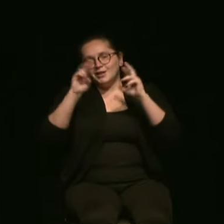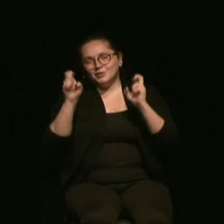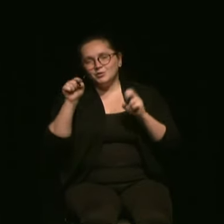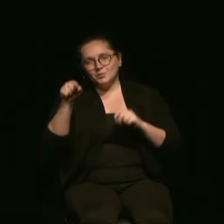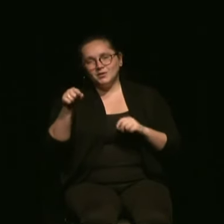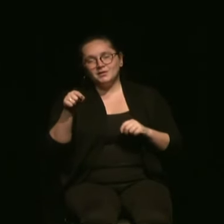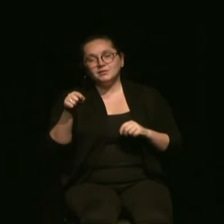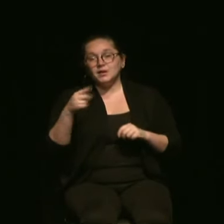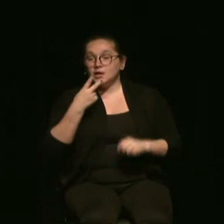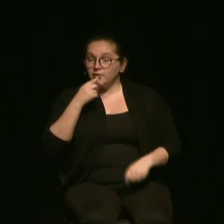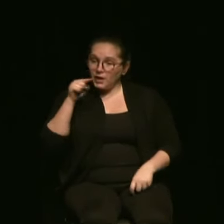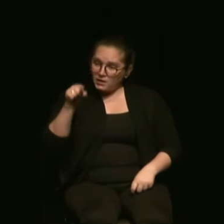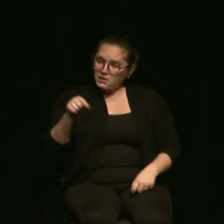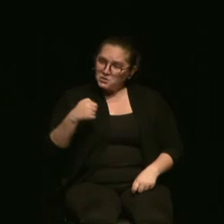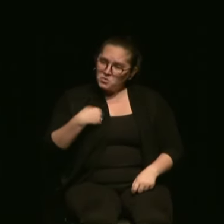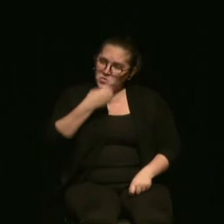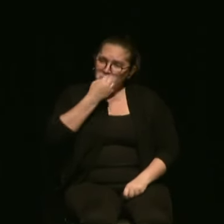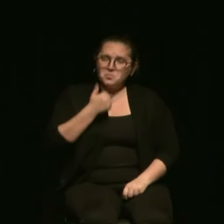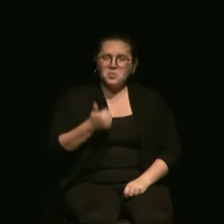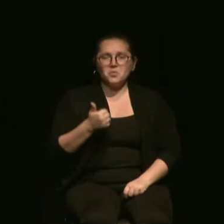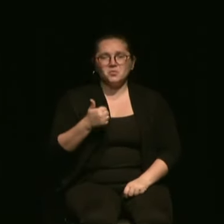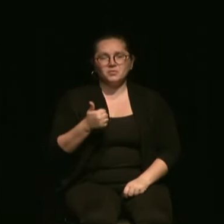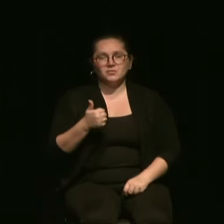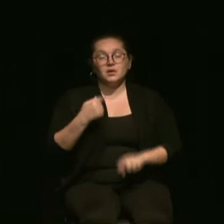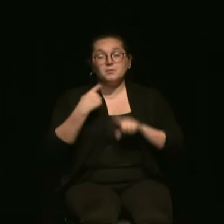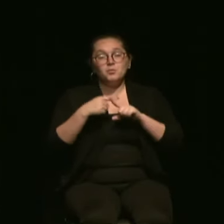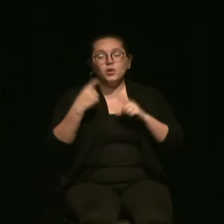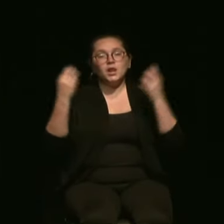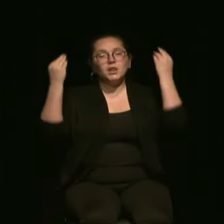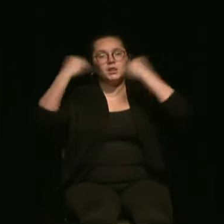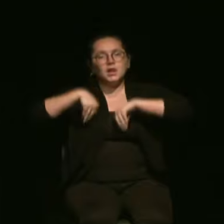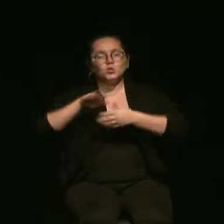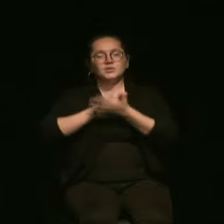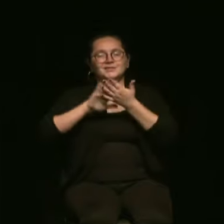nisso talvez eu seja bom. Ele não dizia isso de nada, né?